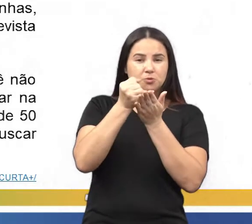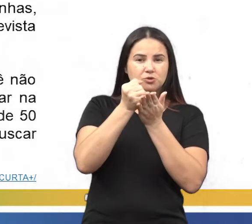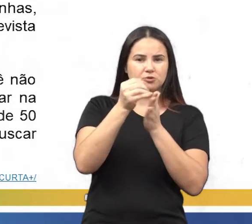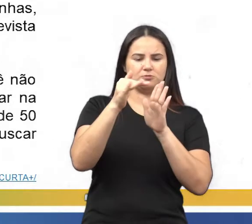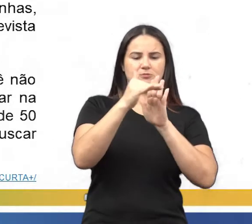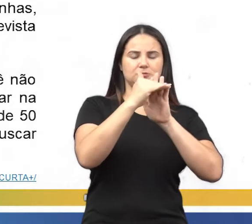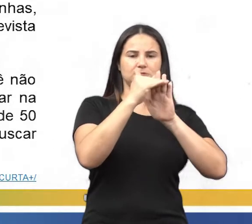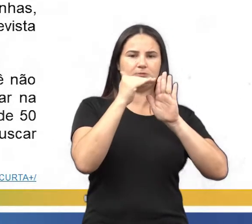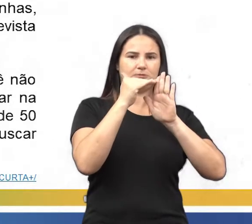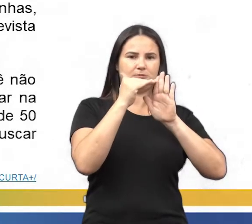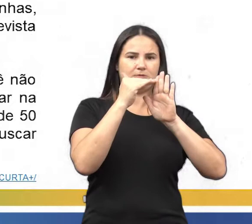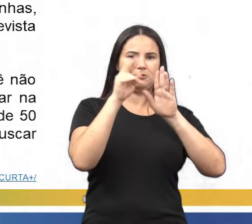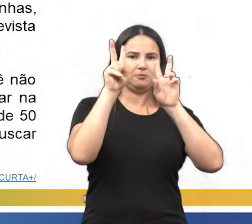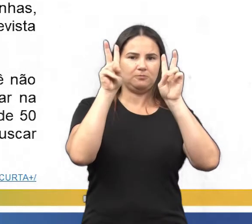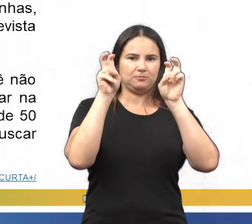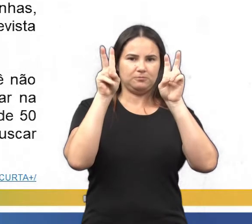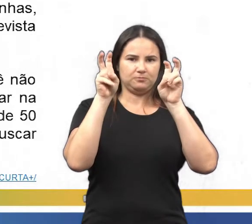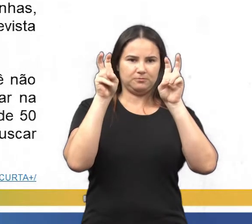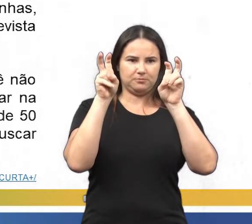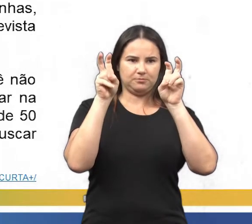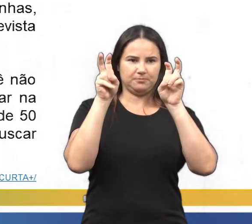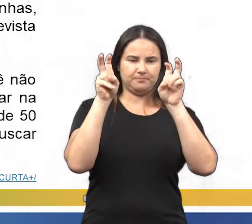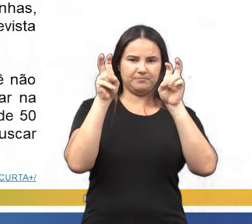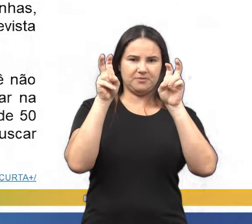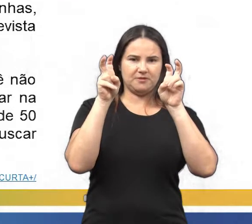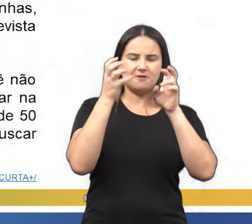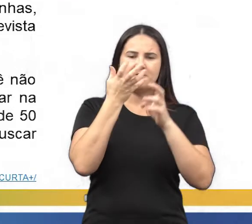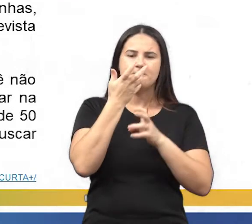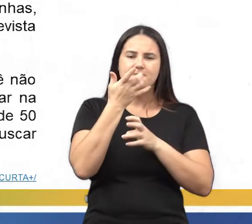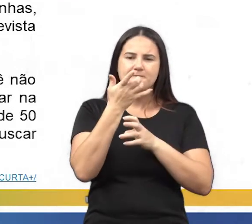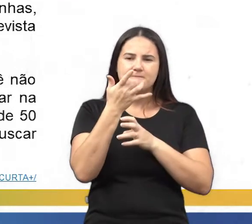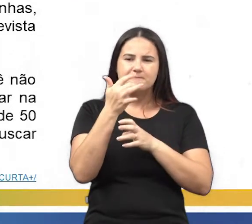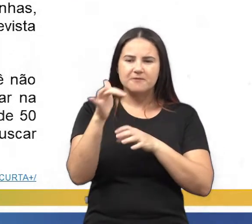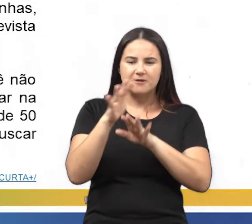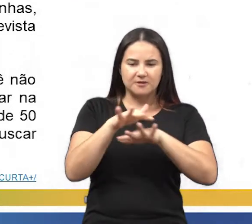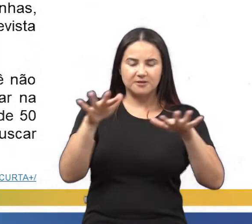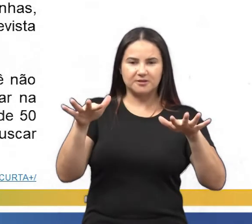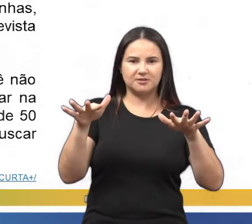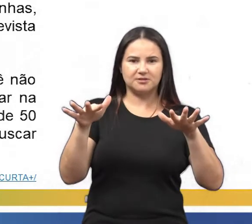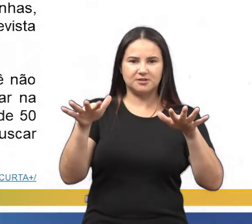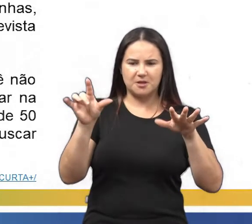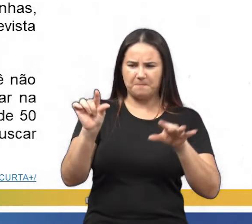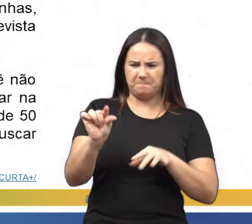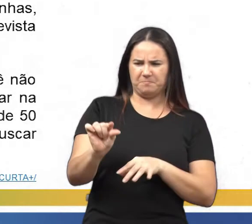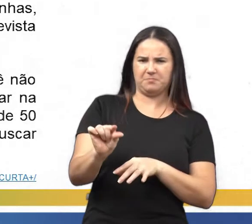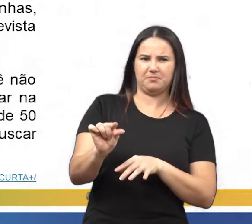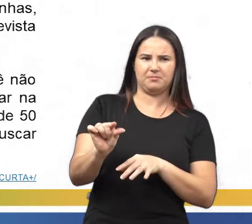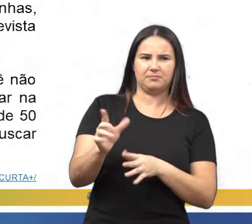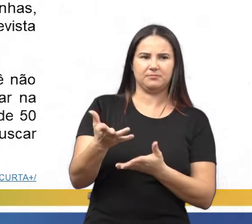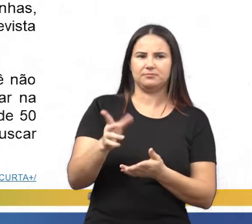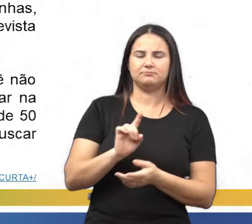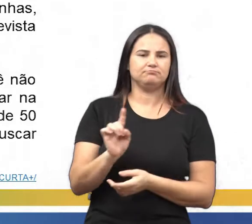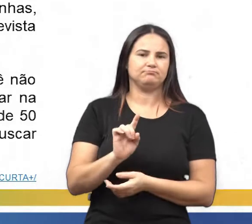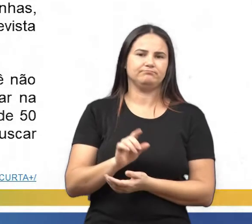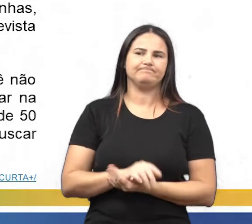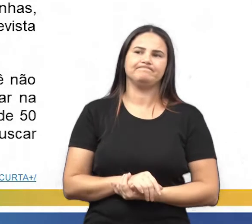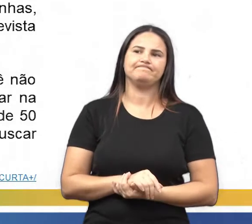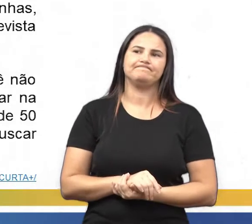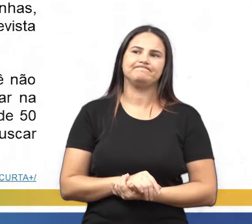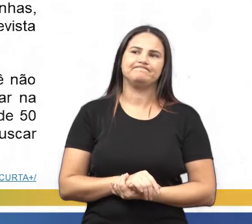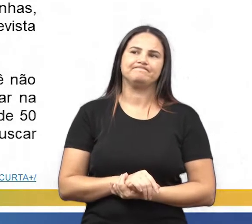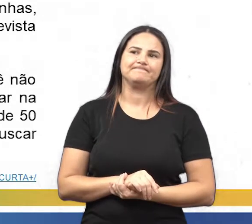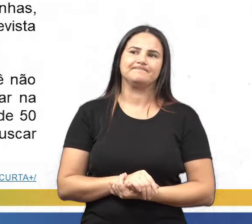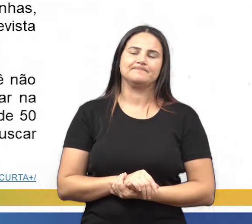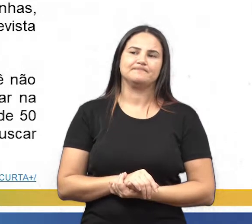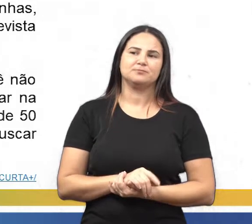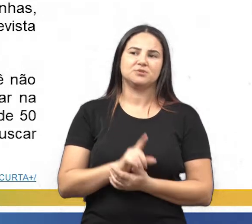uma frase chamativa. Ó. A infância não está mais curta, diz Maurício de Souza. Esse vai ser o nosso título. Logo abaixo,